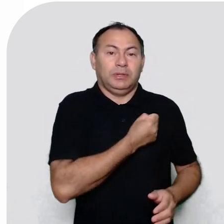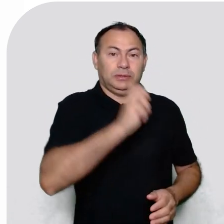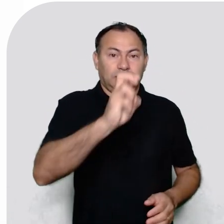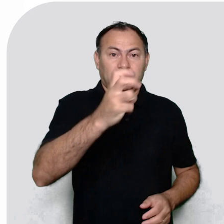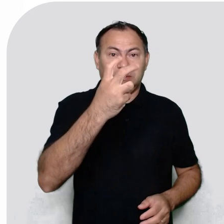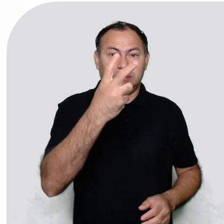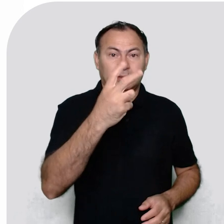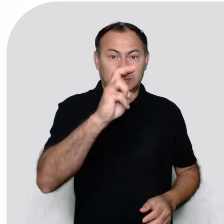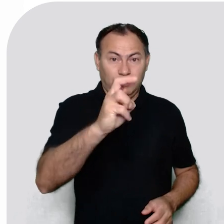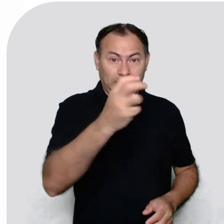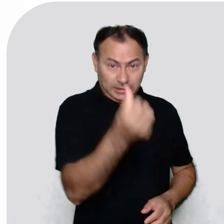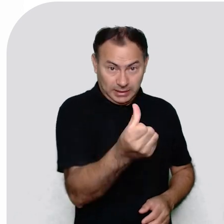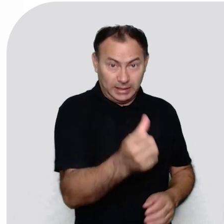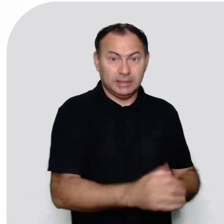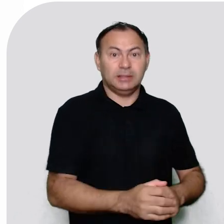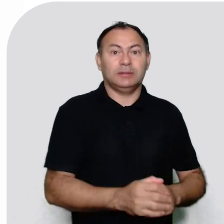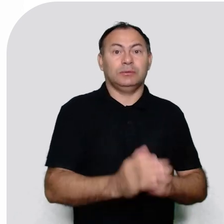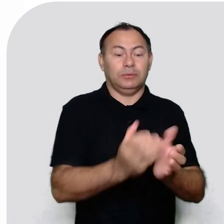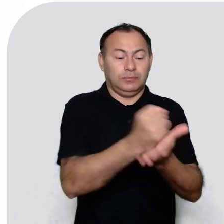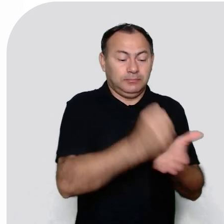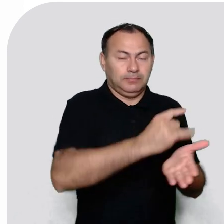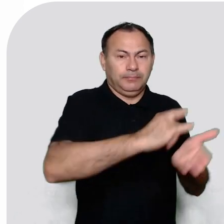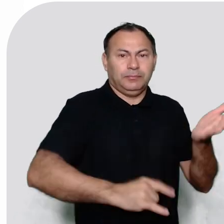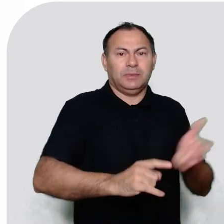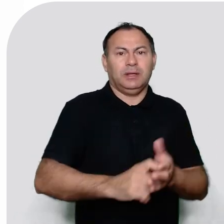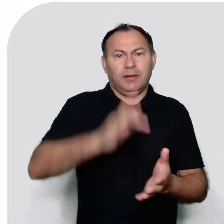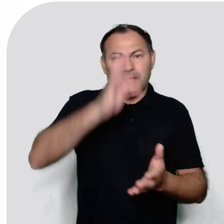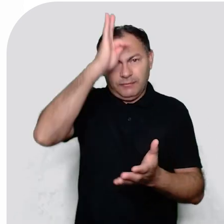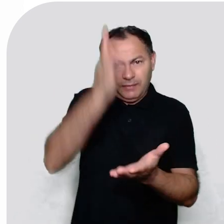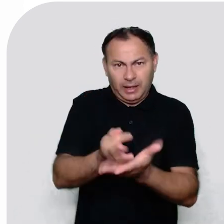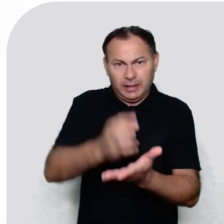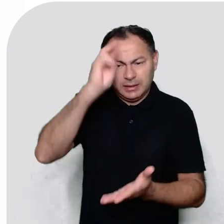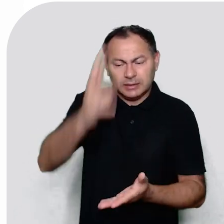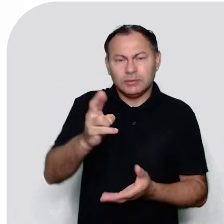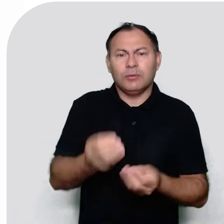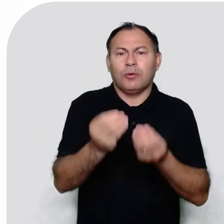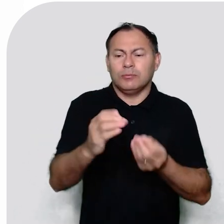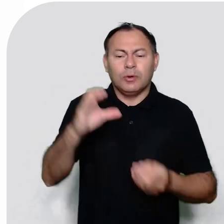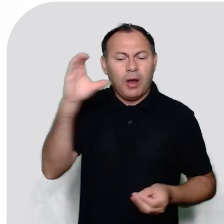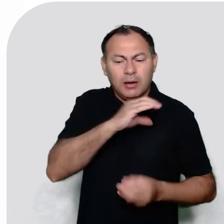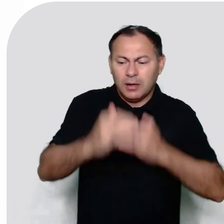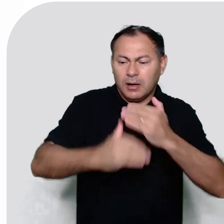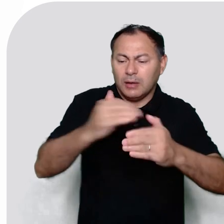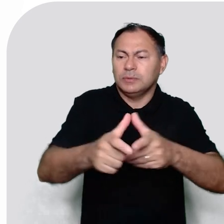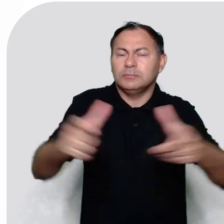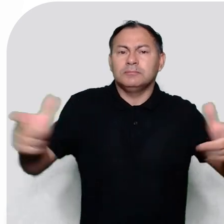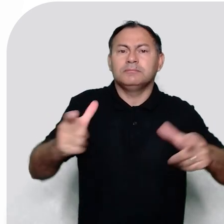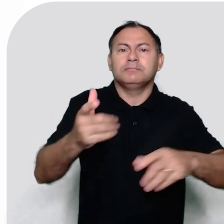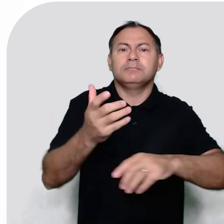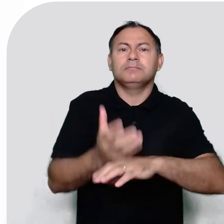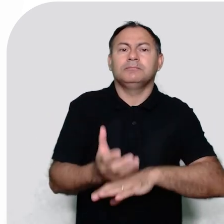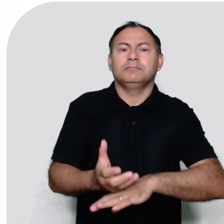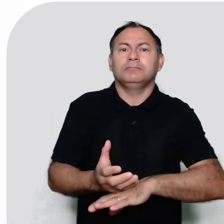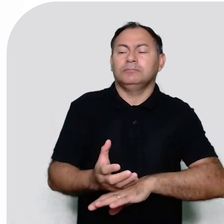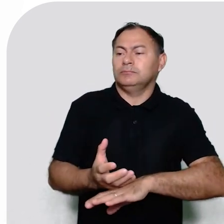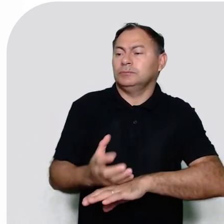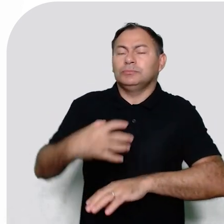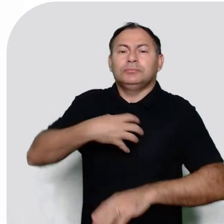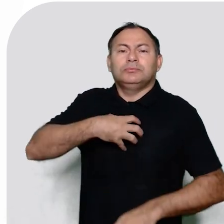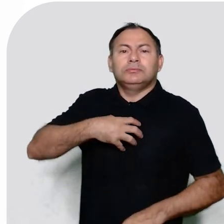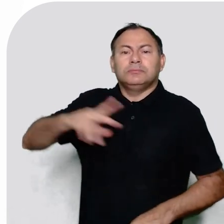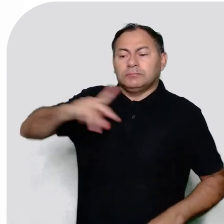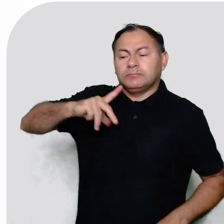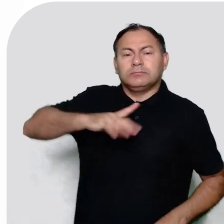Spes. Como se pode conciliar tão rápida e progressiva dispersão das disciplinas